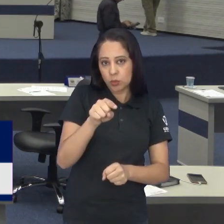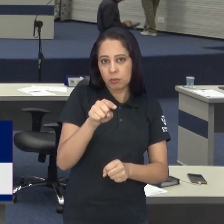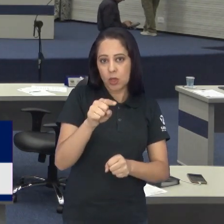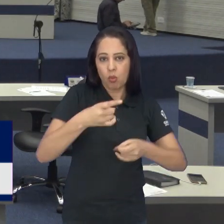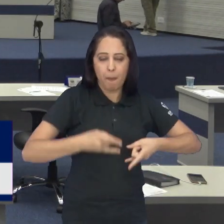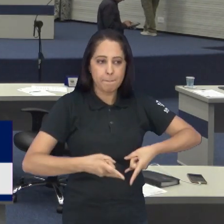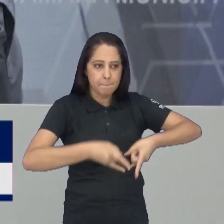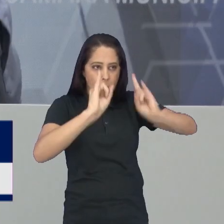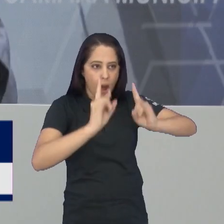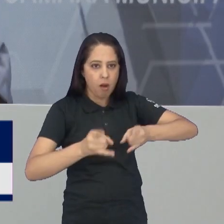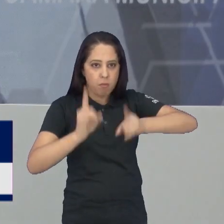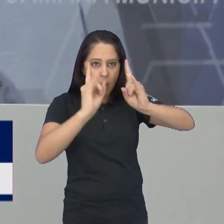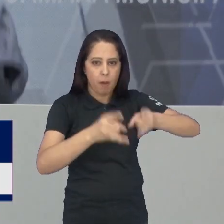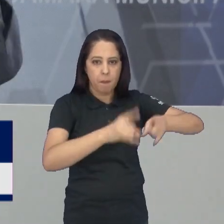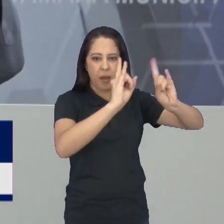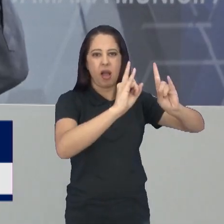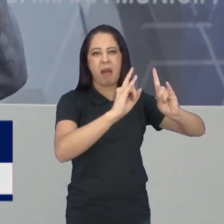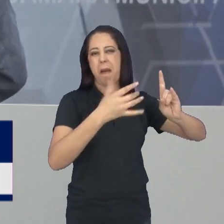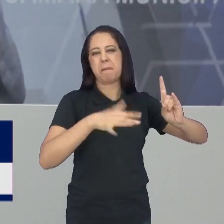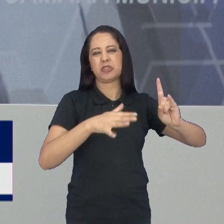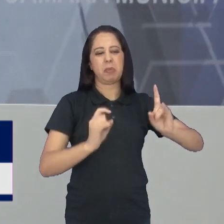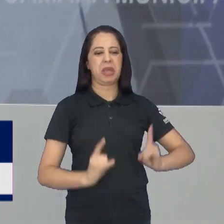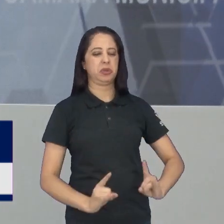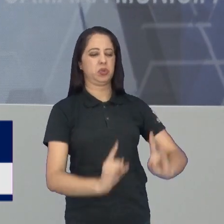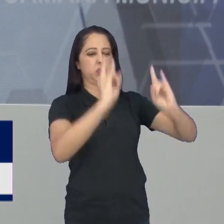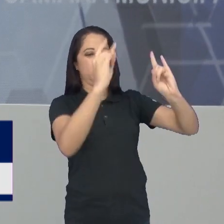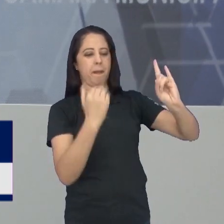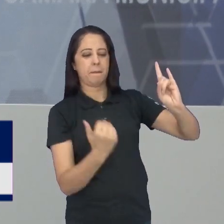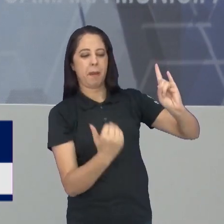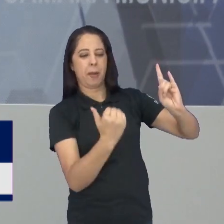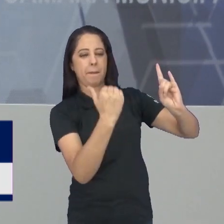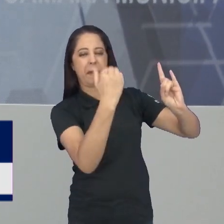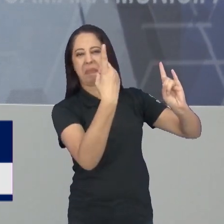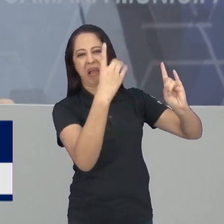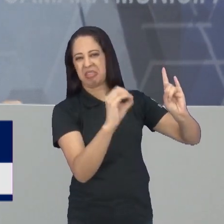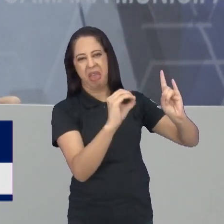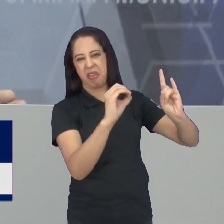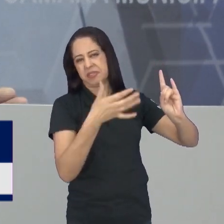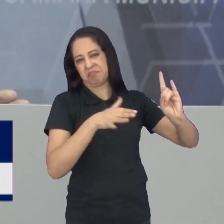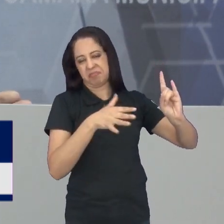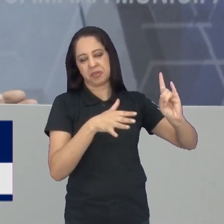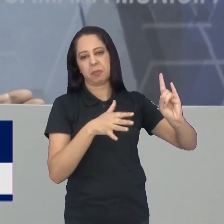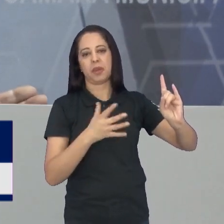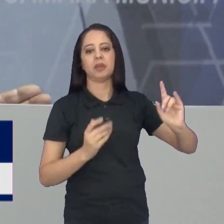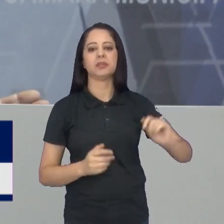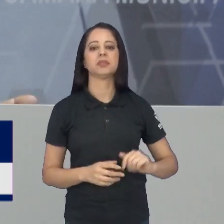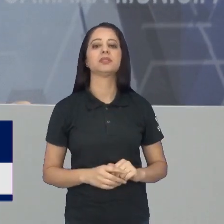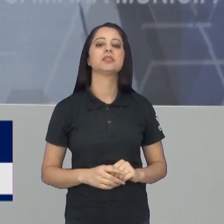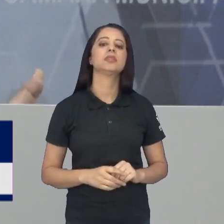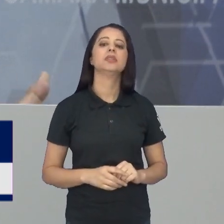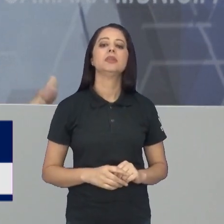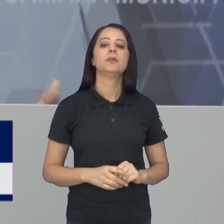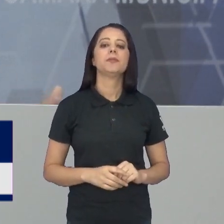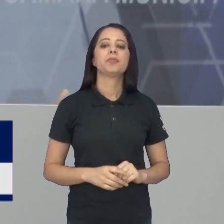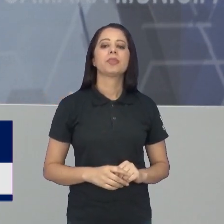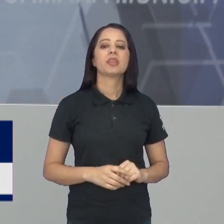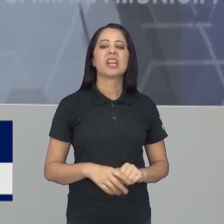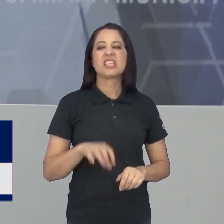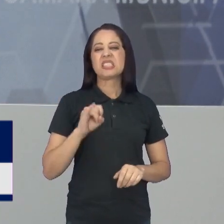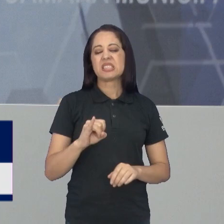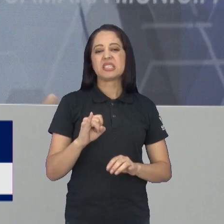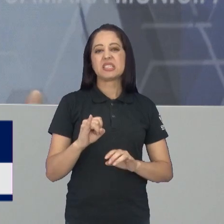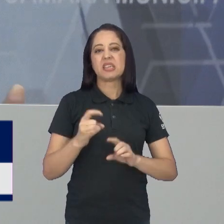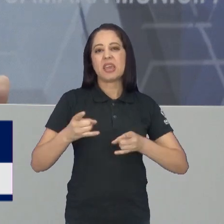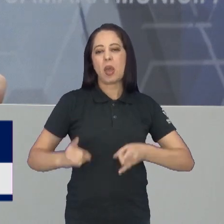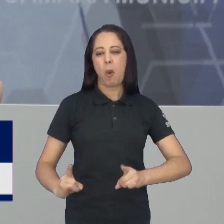exemplo. Aí dá 10 andares, 12 andares, sei lá quanto. Depende do tamanho de cada apartamento. Se for um apartamento